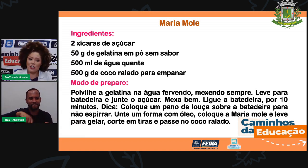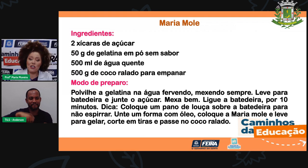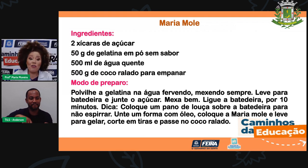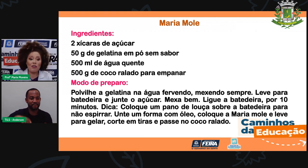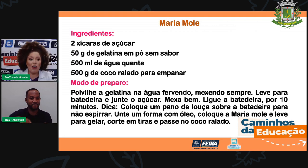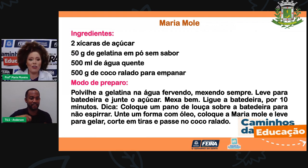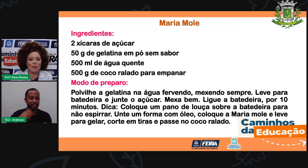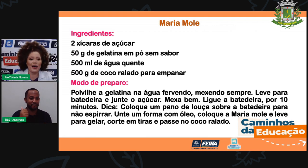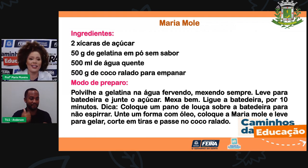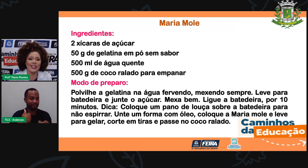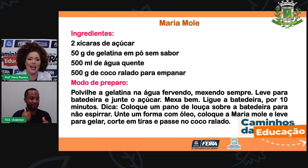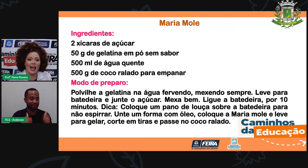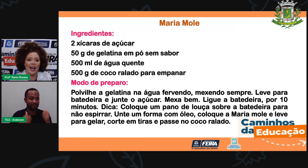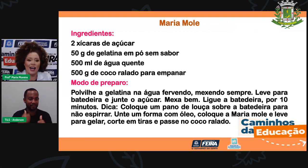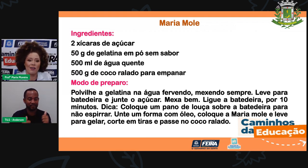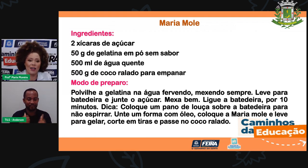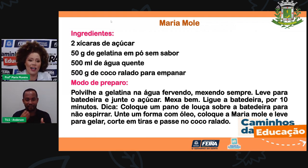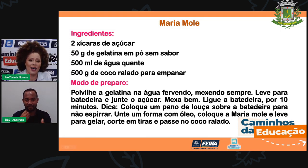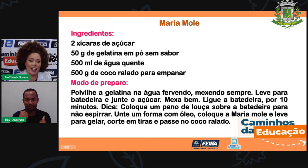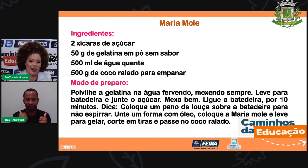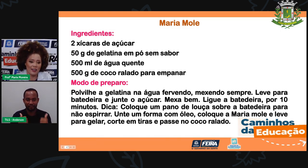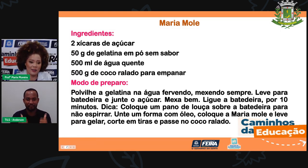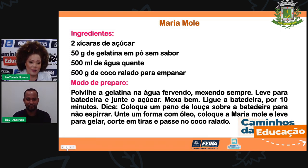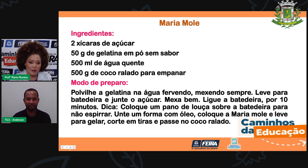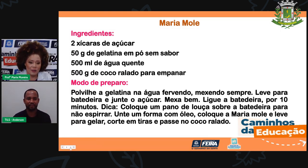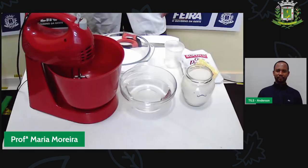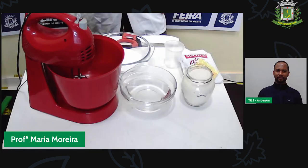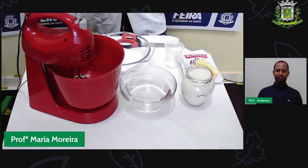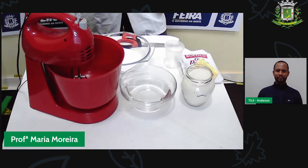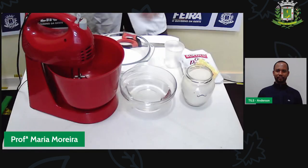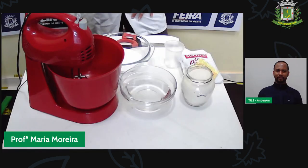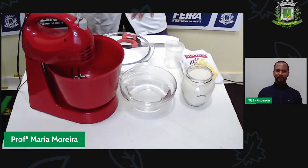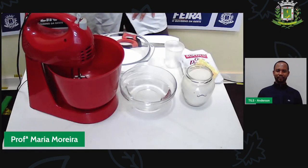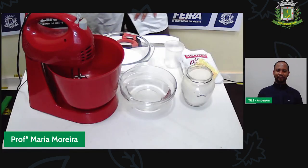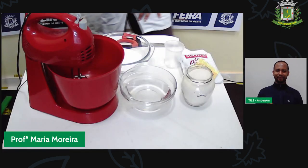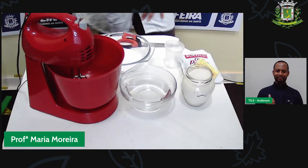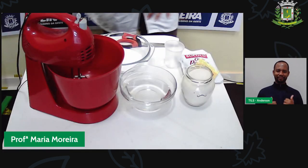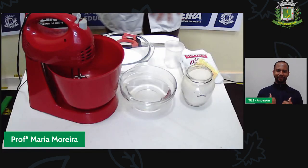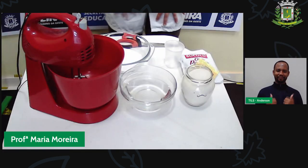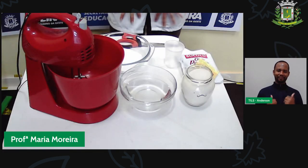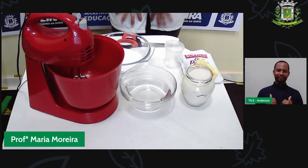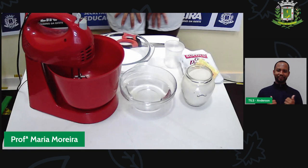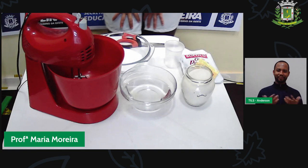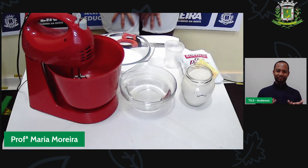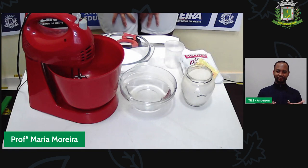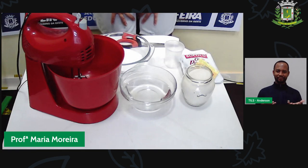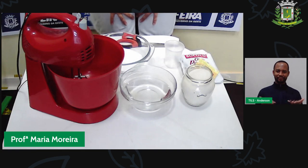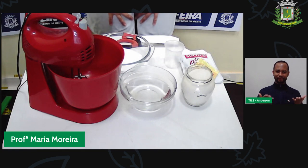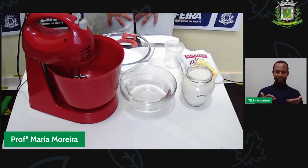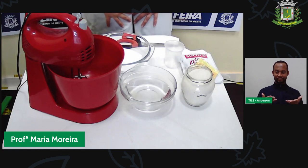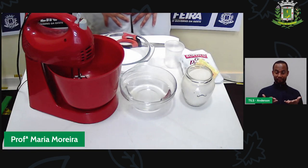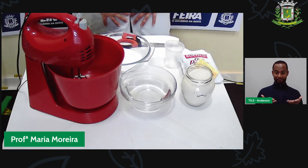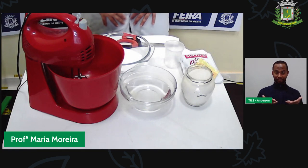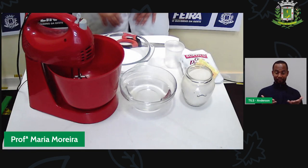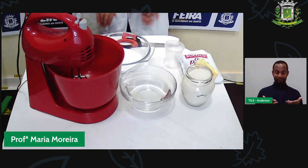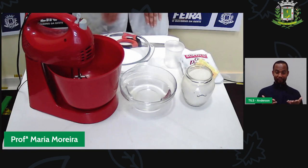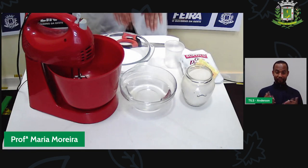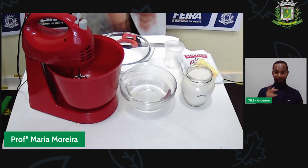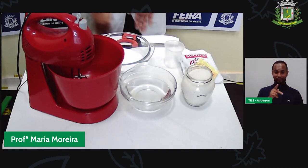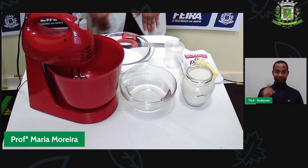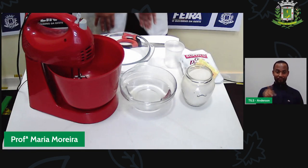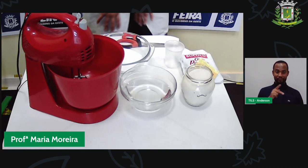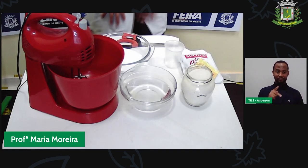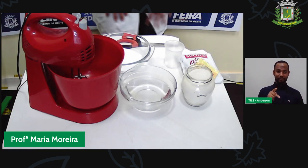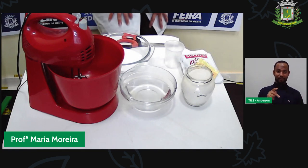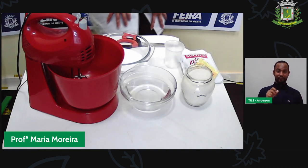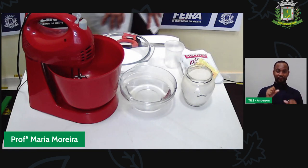a pouco a gente volta para essa aula. E aí, amores, a Pro mudou o ambiente com vocês, né?